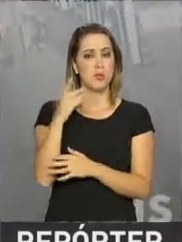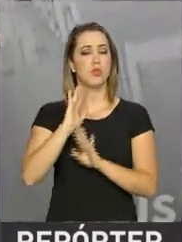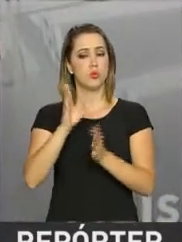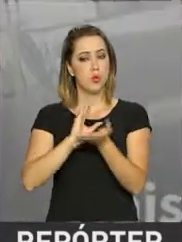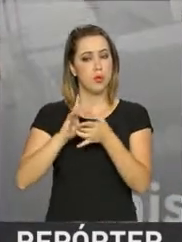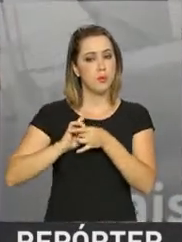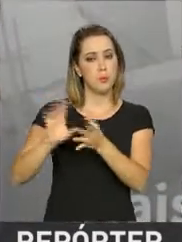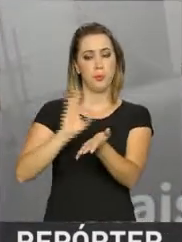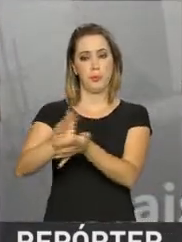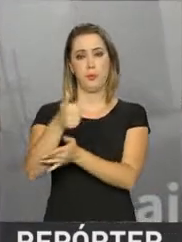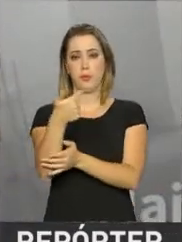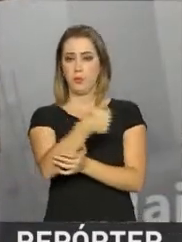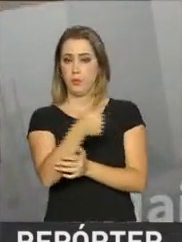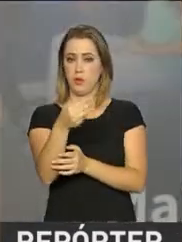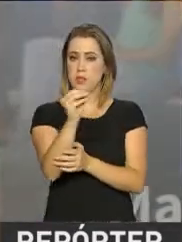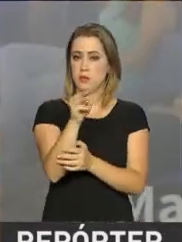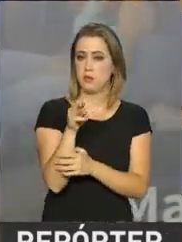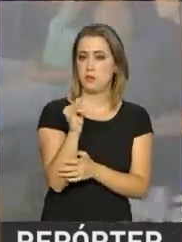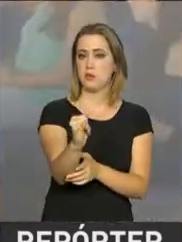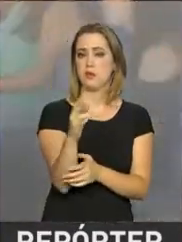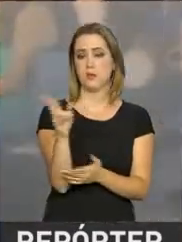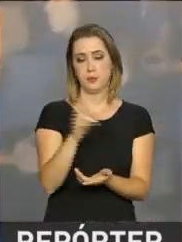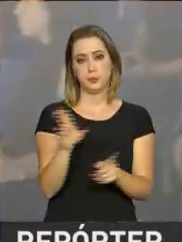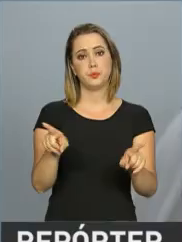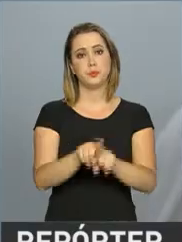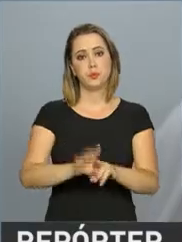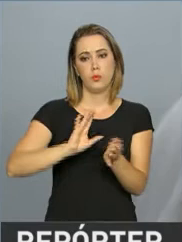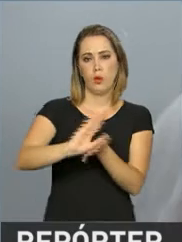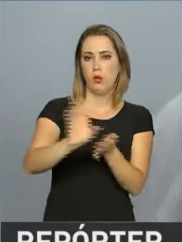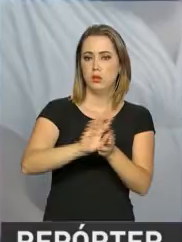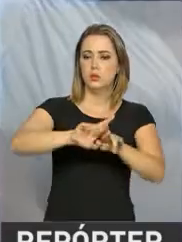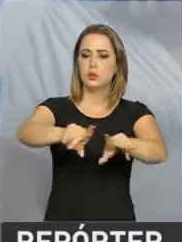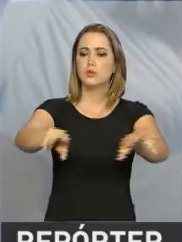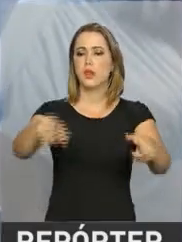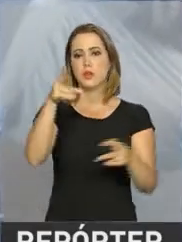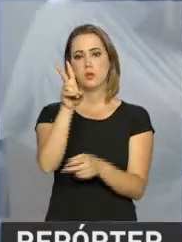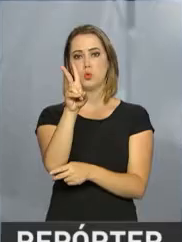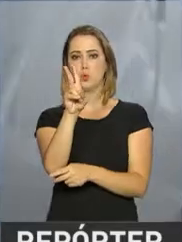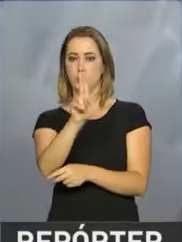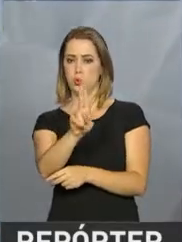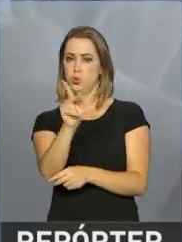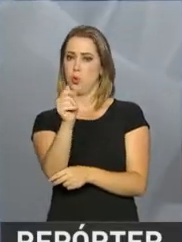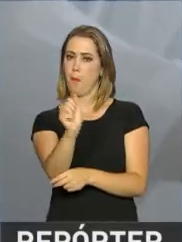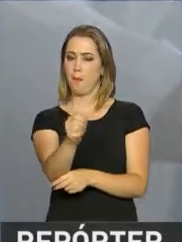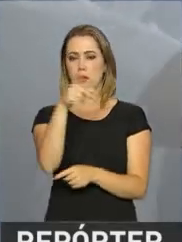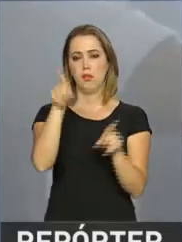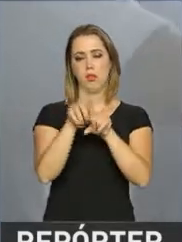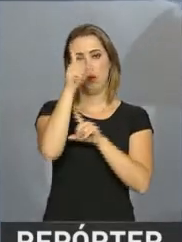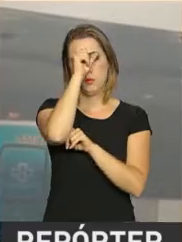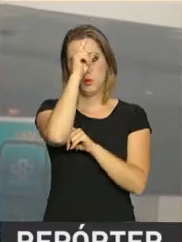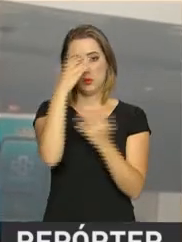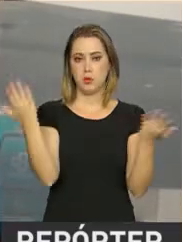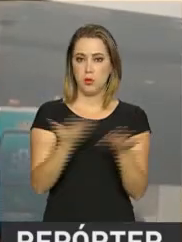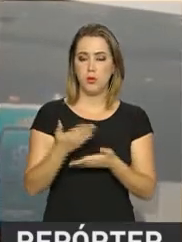para roupas e 350 milhões para santas casas bahia com grande satisfação que eu venha até você para fazer este comunicado